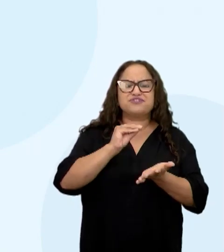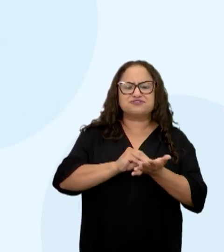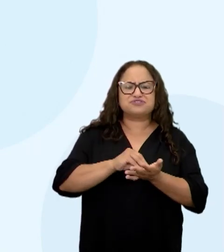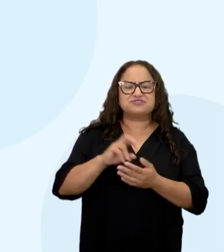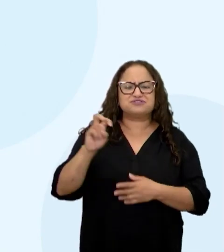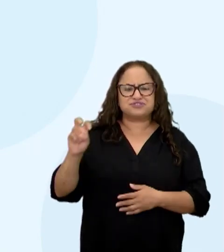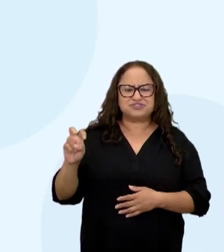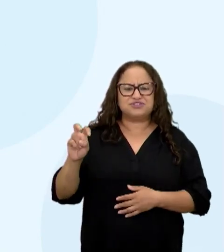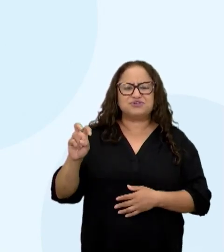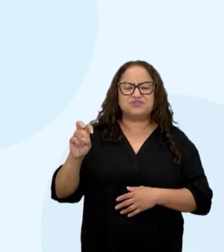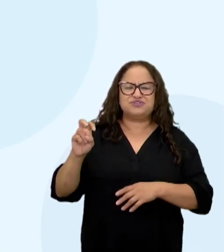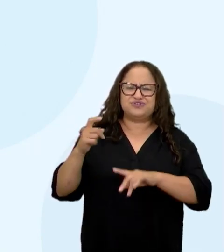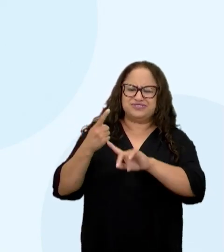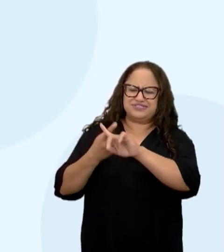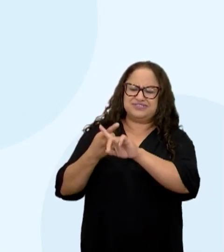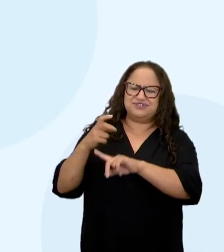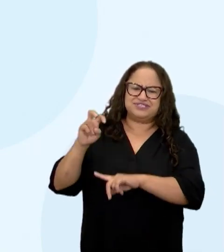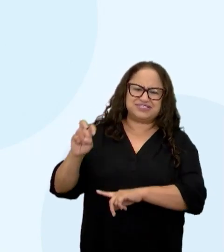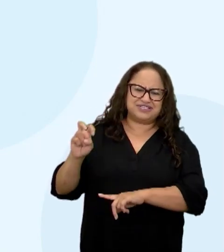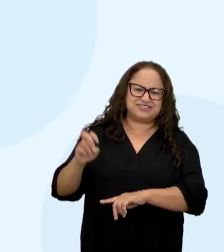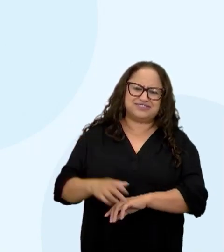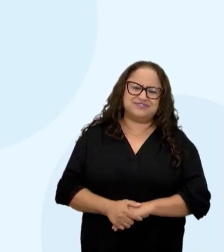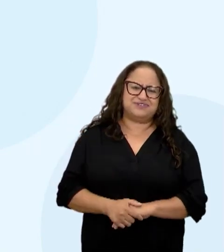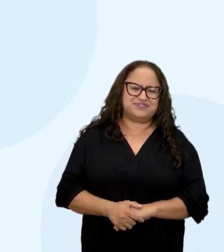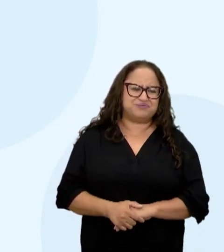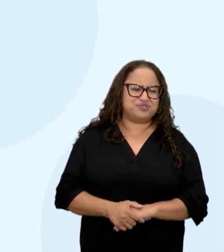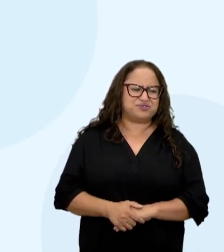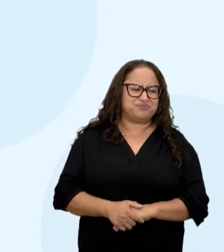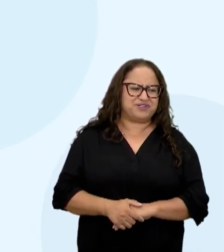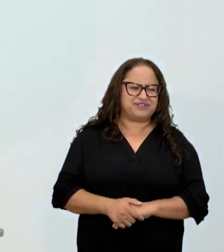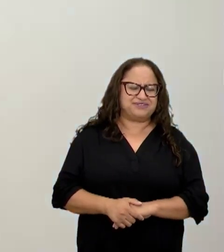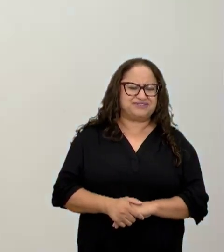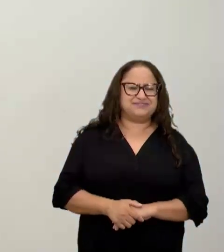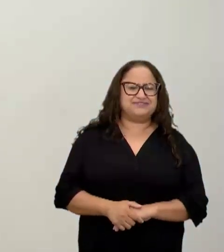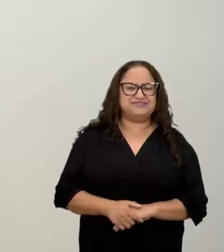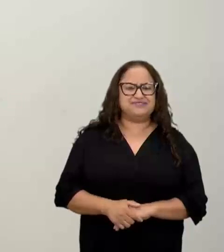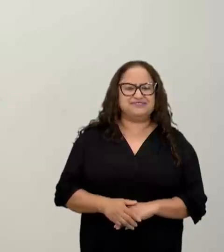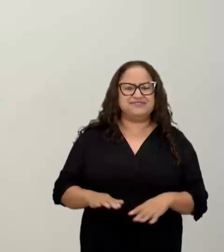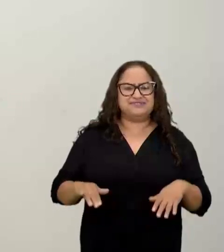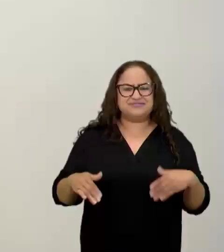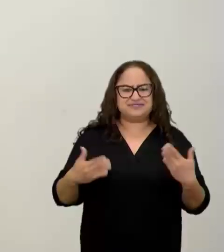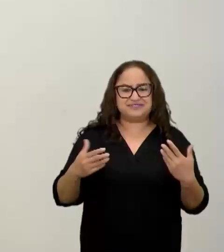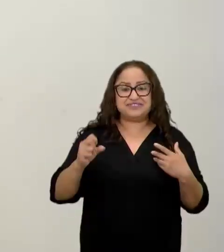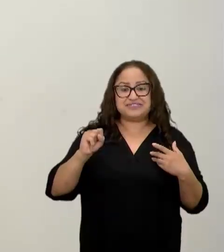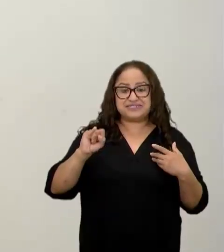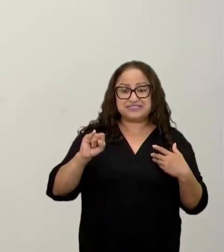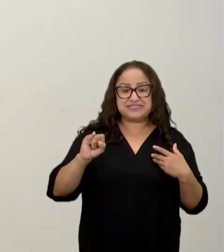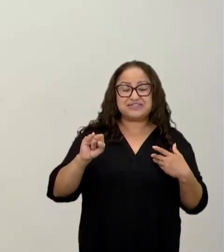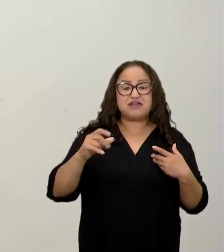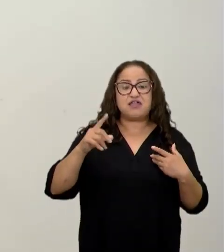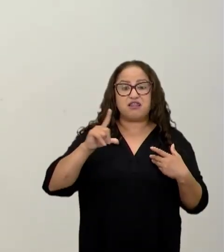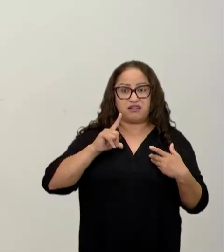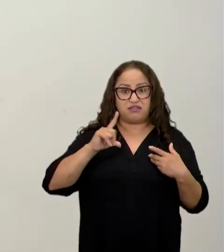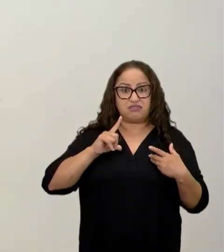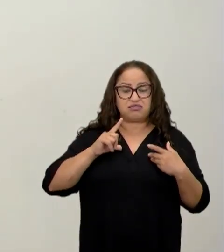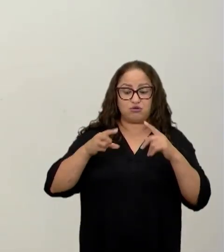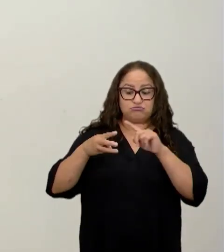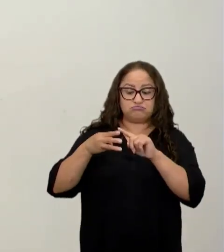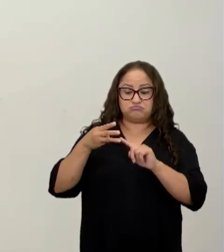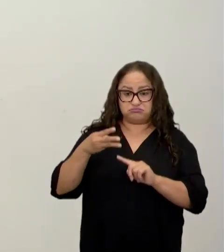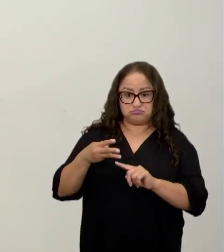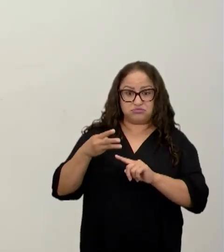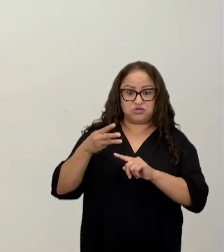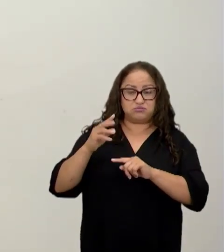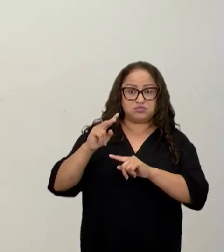é o 5 x 5 Tá certo para a gente montar aí o trinômio quadrado perfeito se a gente tem um trinômio quadrado perfeito